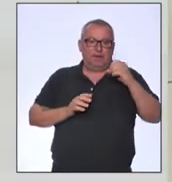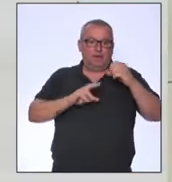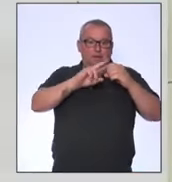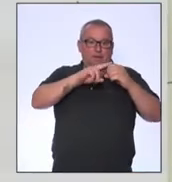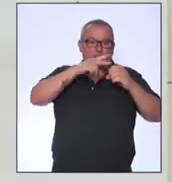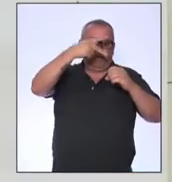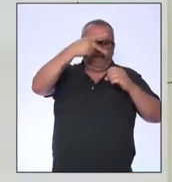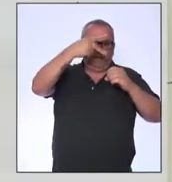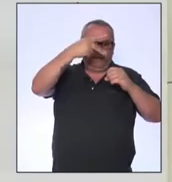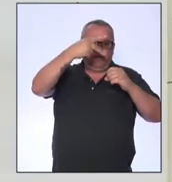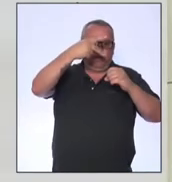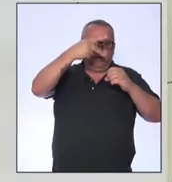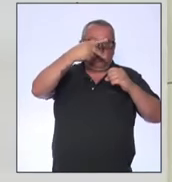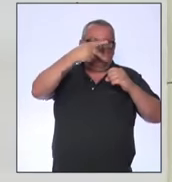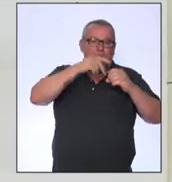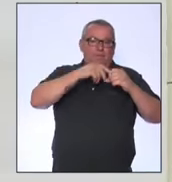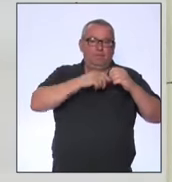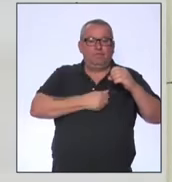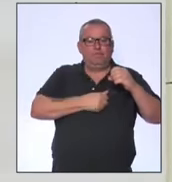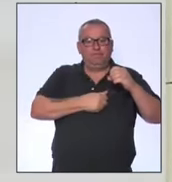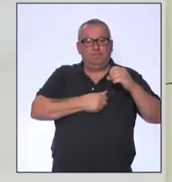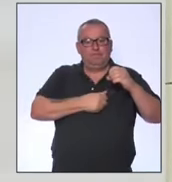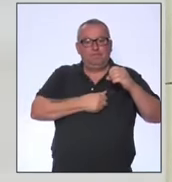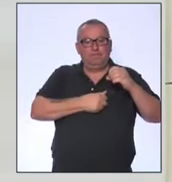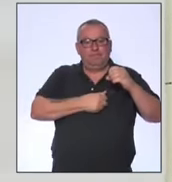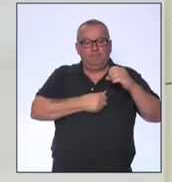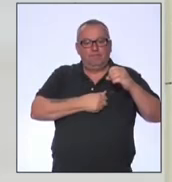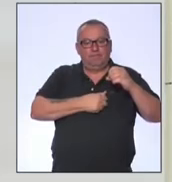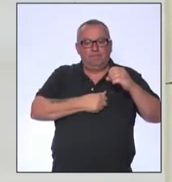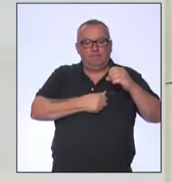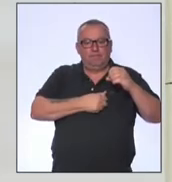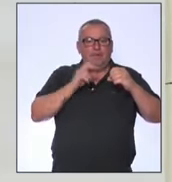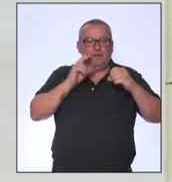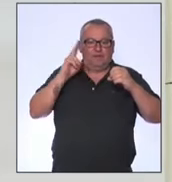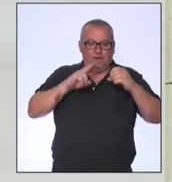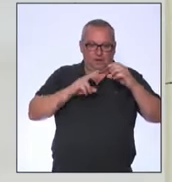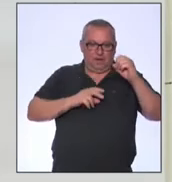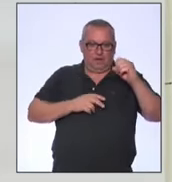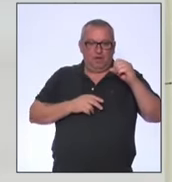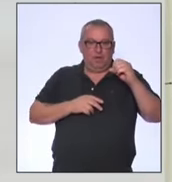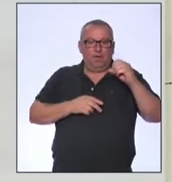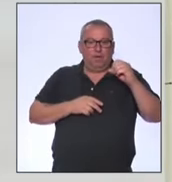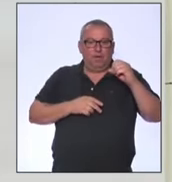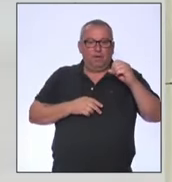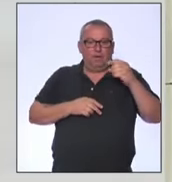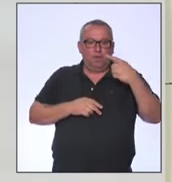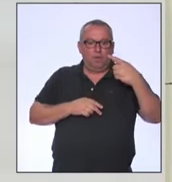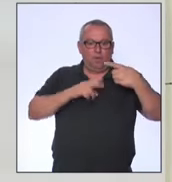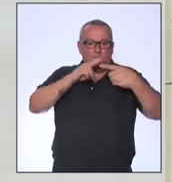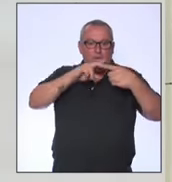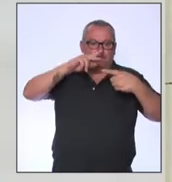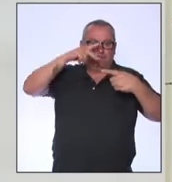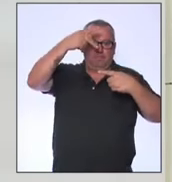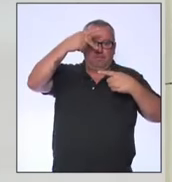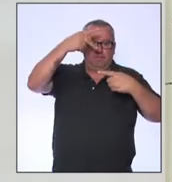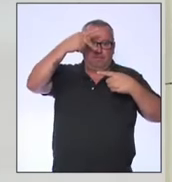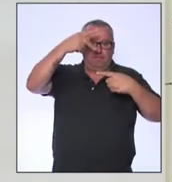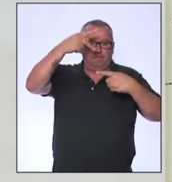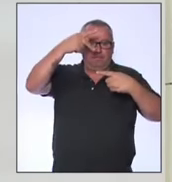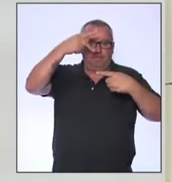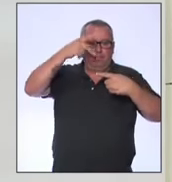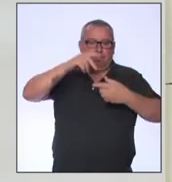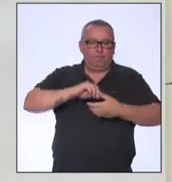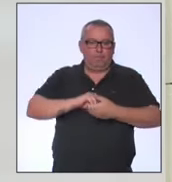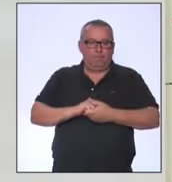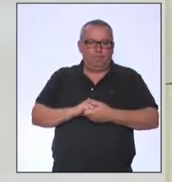é a mesma coisa que zero vezes zero, que dá zero. Então, o primeiro número é zero. Segundo, uma vezes um, que